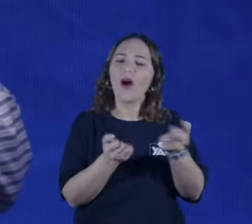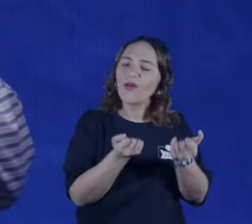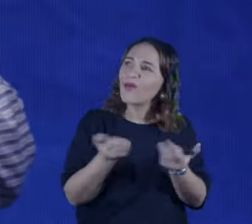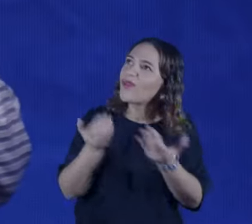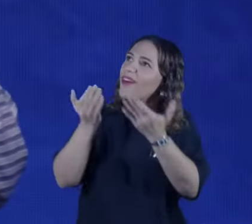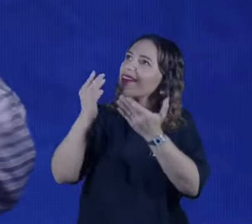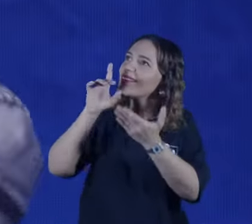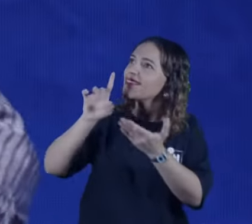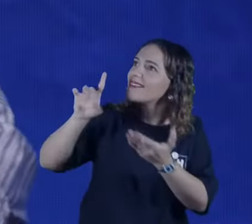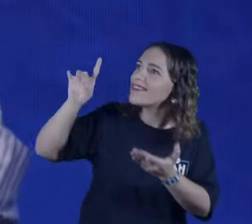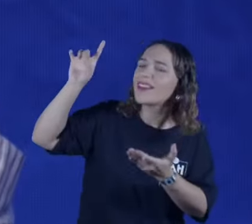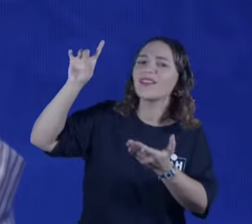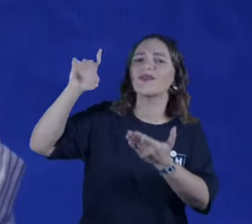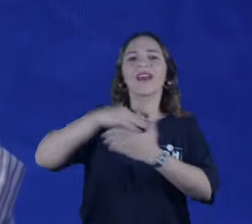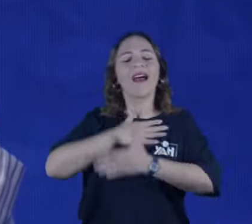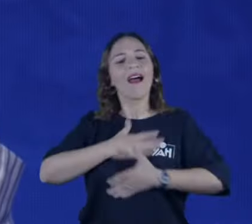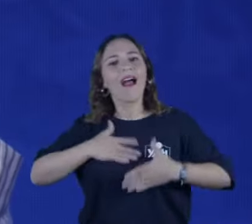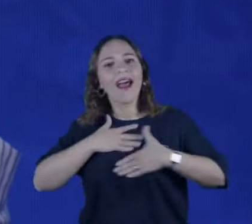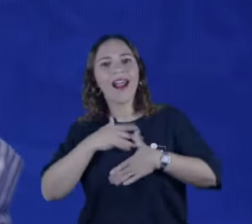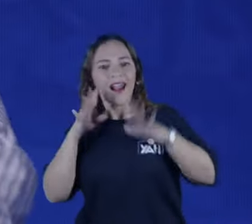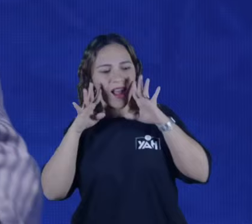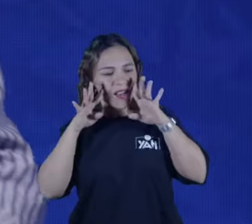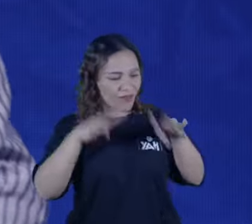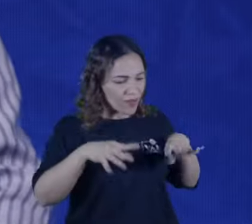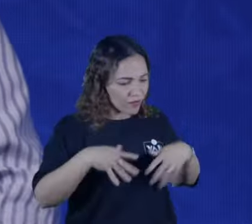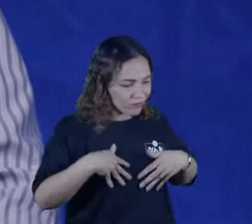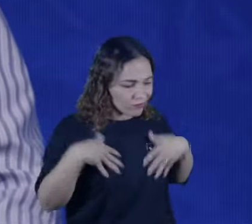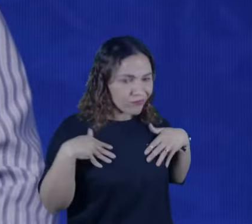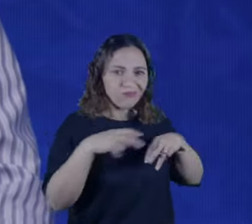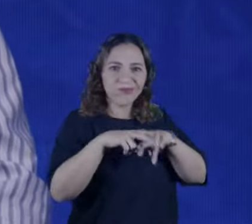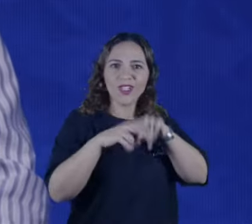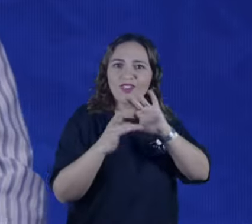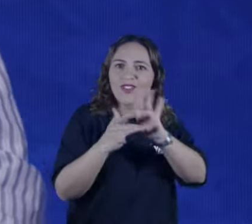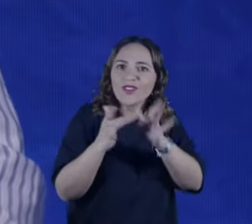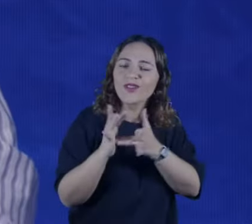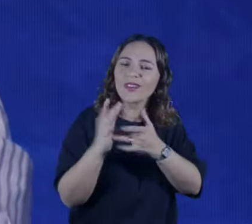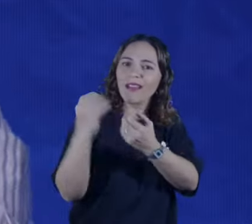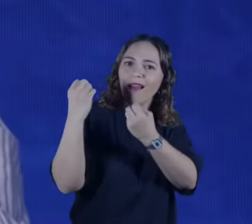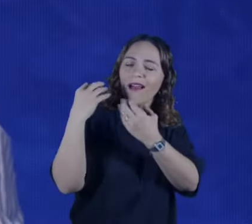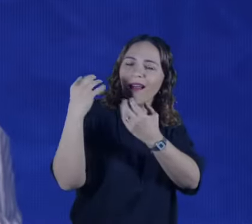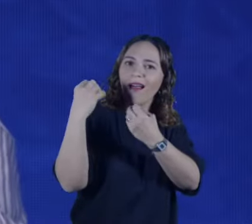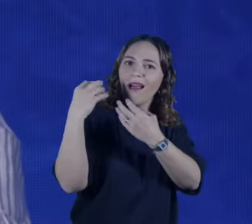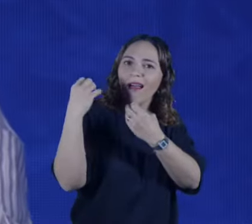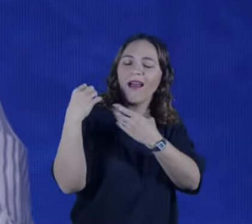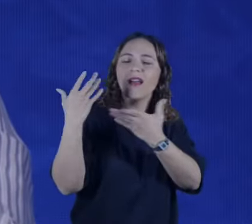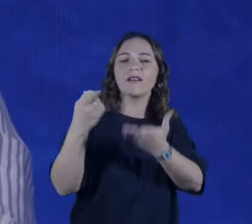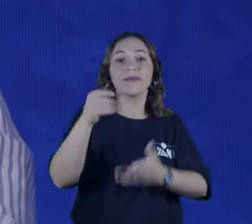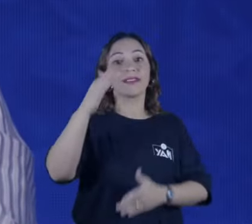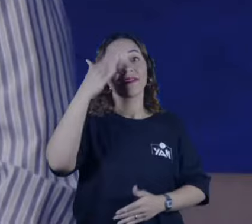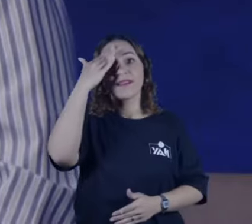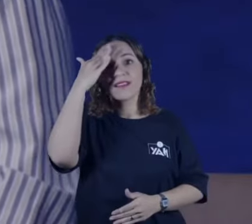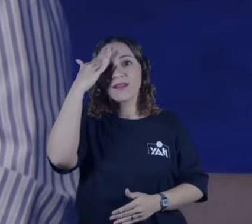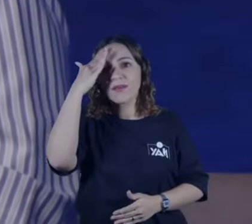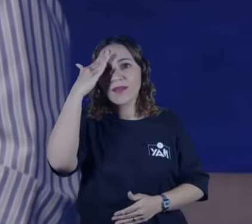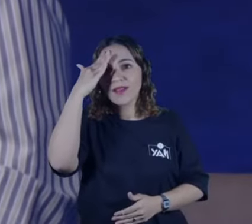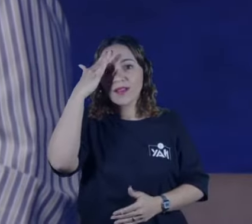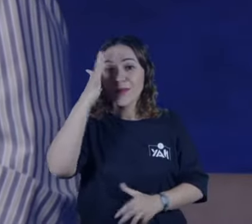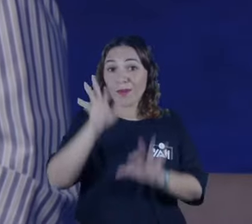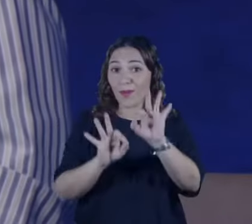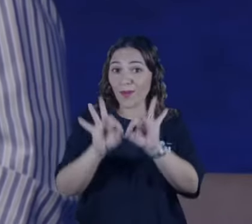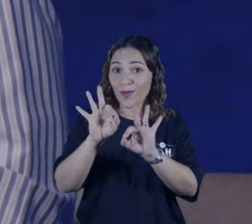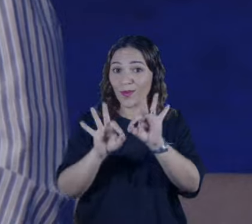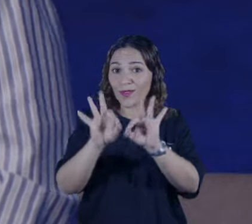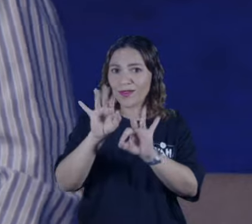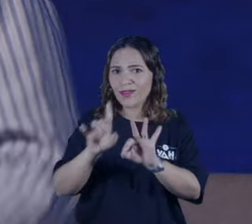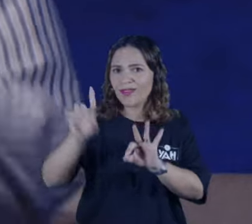Deus sacrifícios agradáveis por intermédio de Cristo, saiba que o projeto de